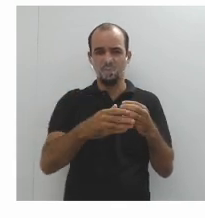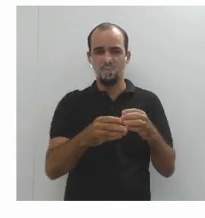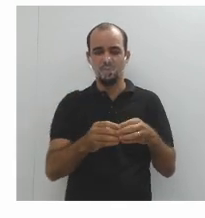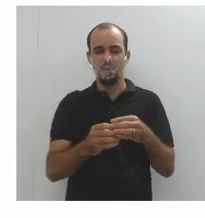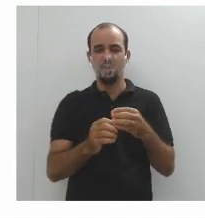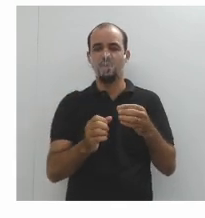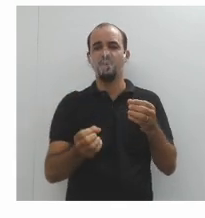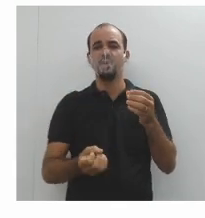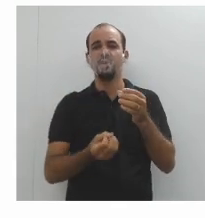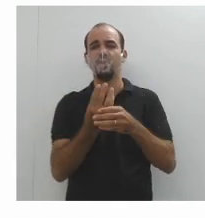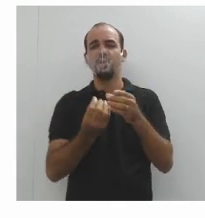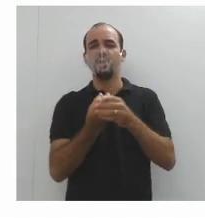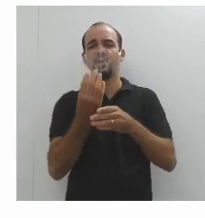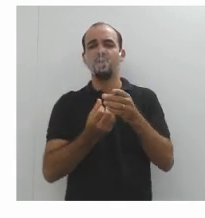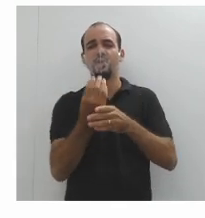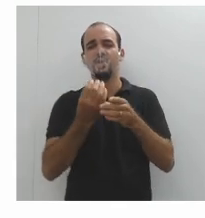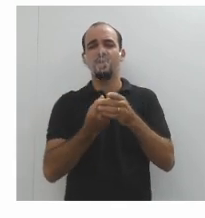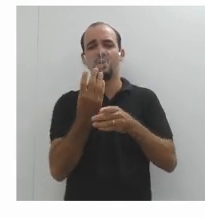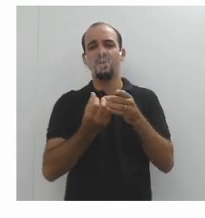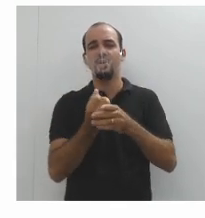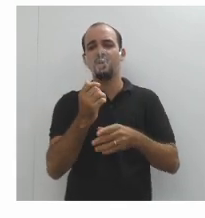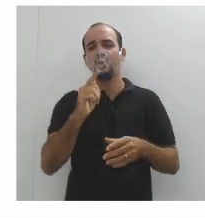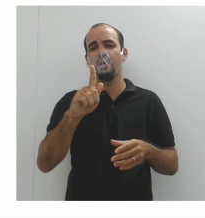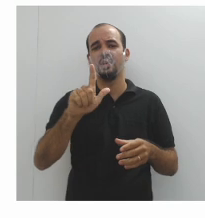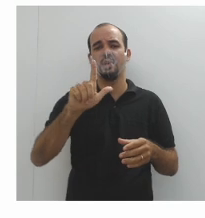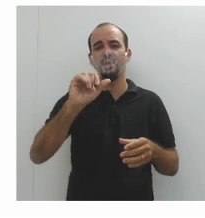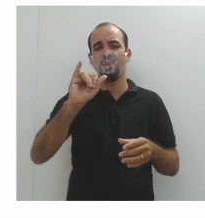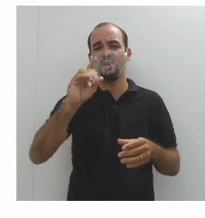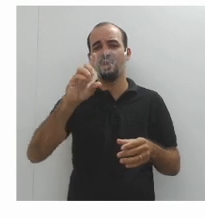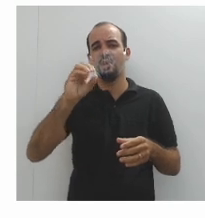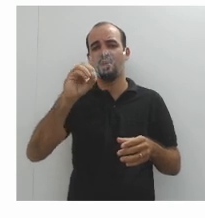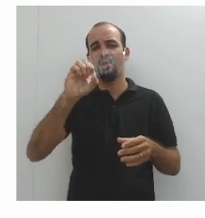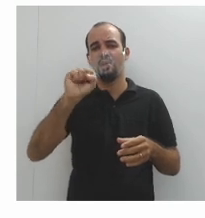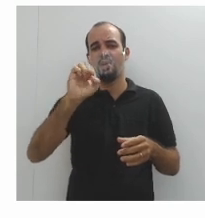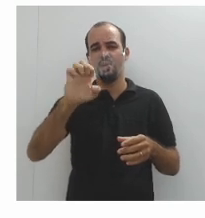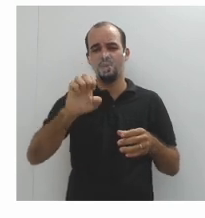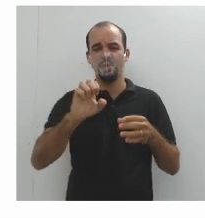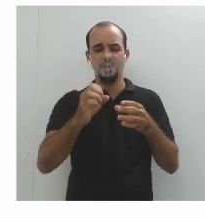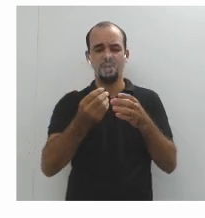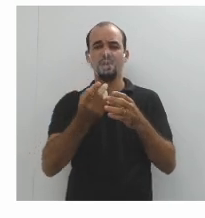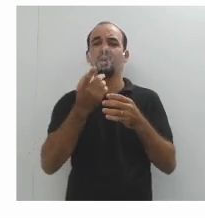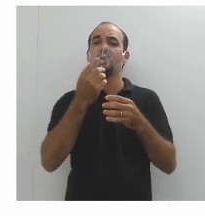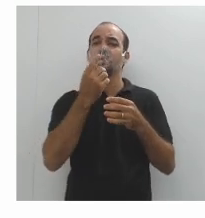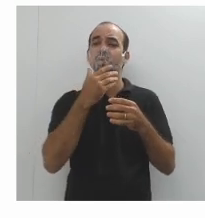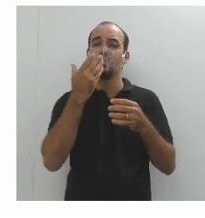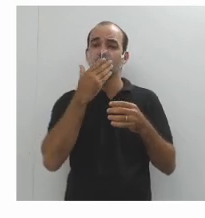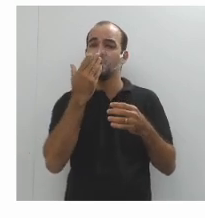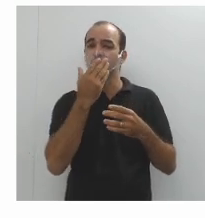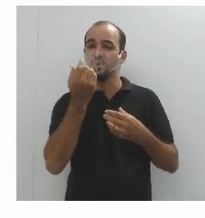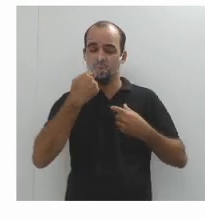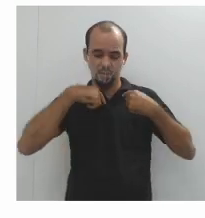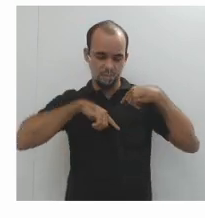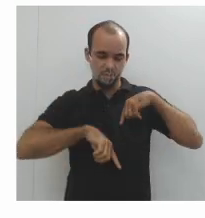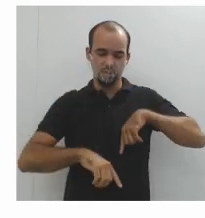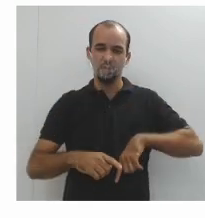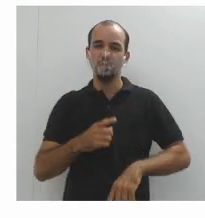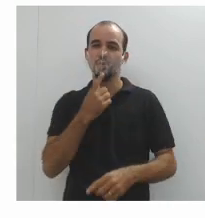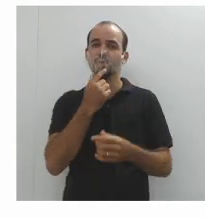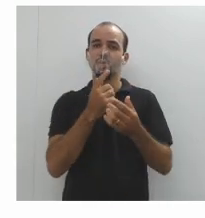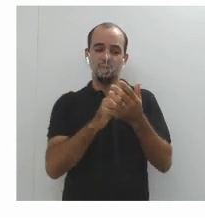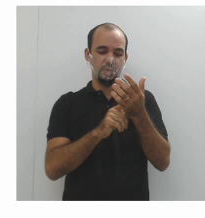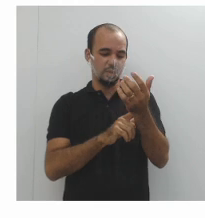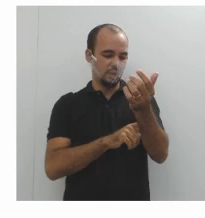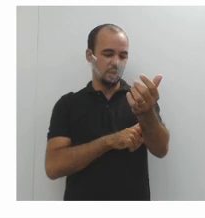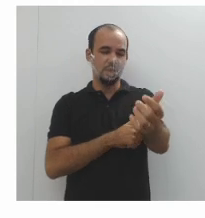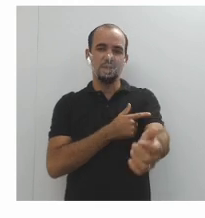glicose aí é o que nós chamamos do açúcar do sangue, tá bom? É o açúcar que vai circular nas